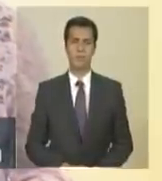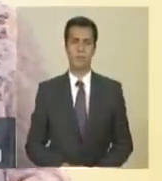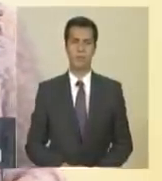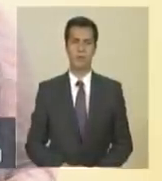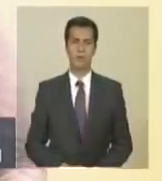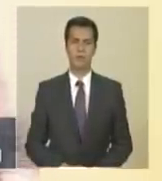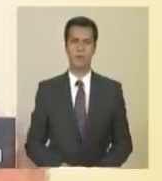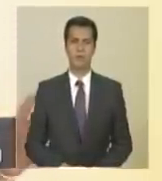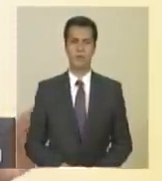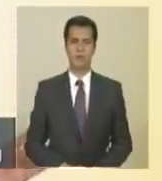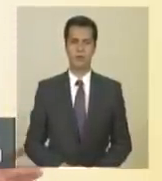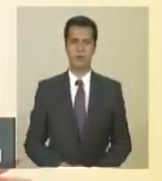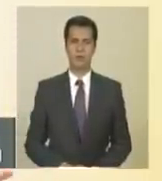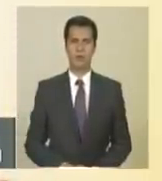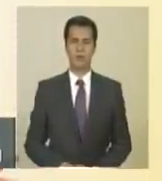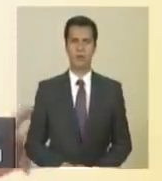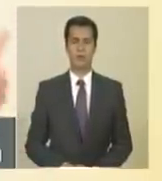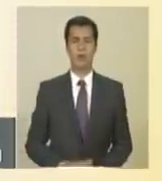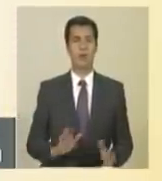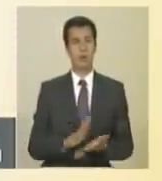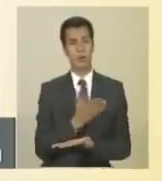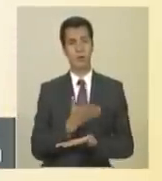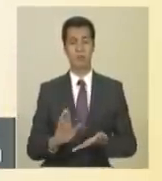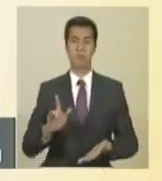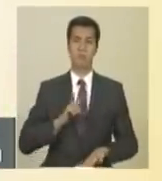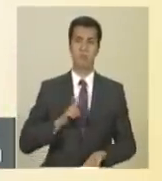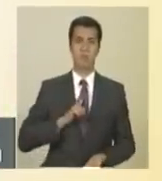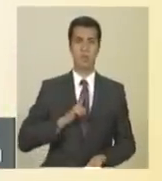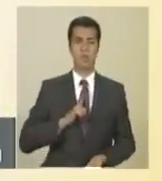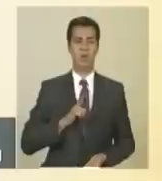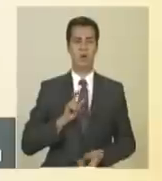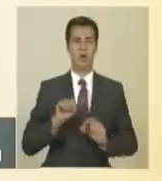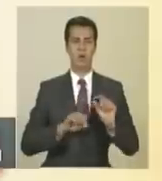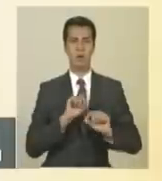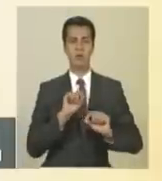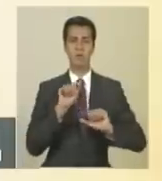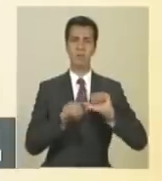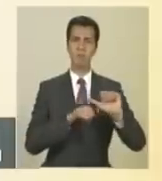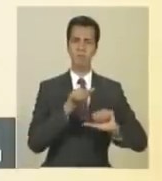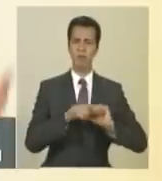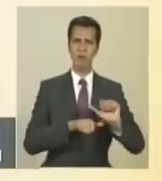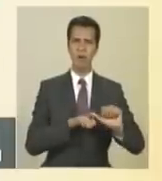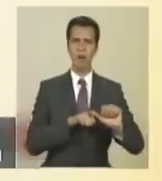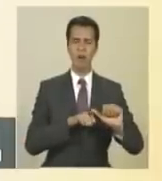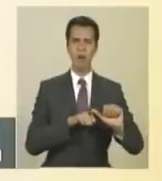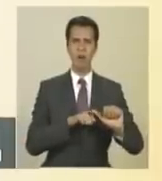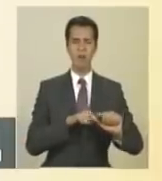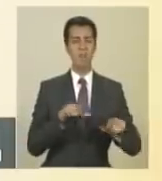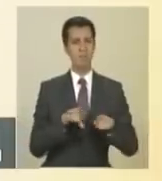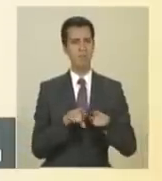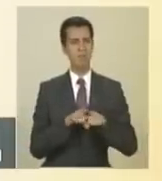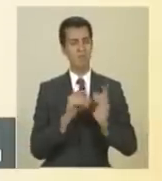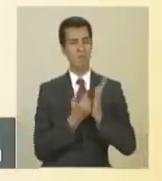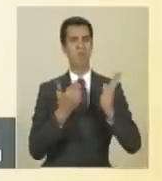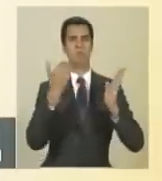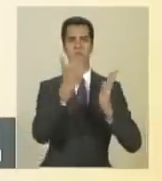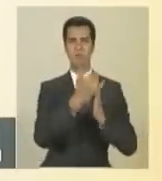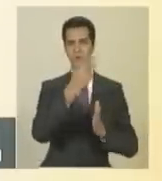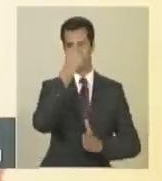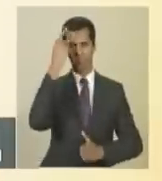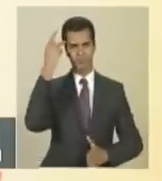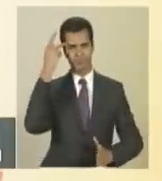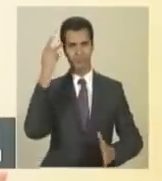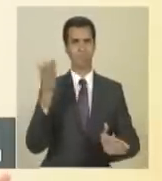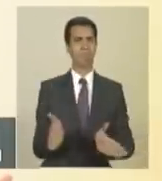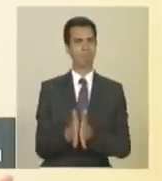alterações, em alguns casos, de 9 para 1, mas, em outros casos, de 14 para 1, em